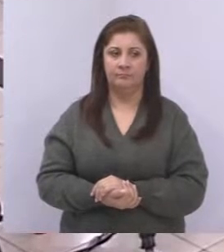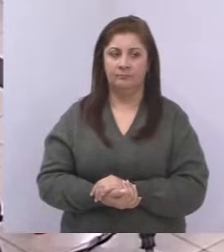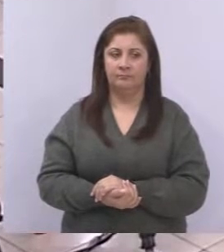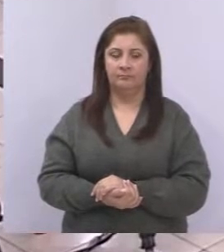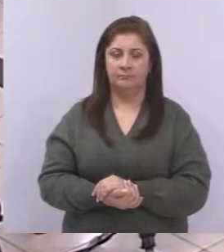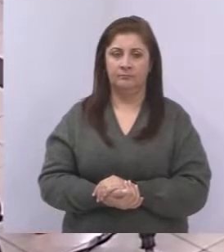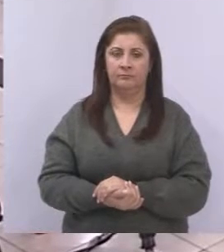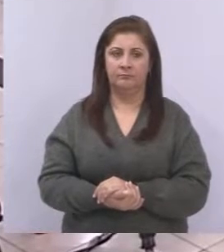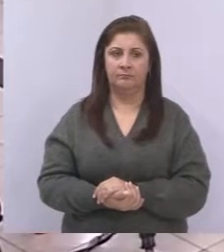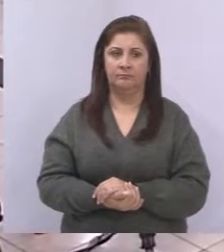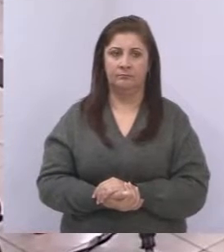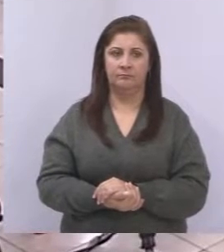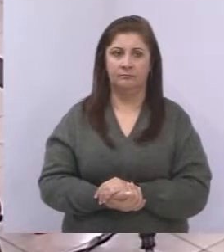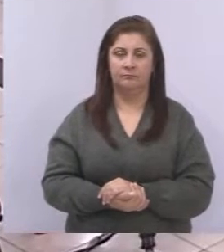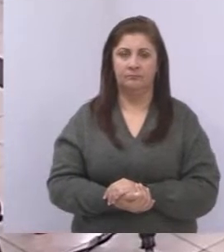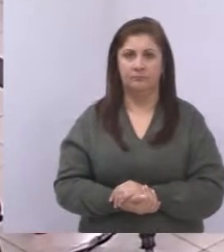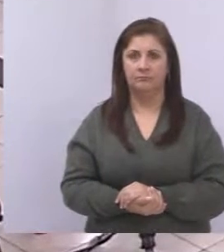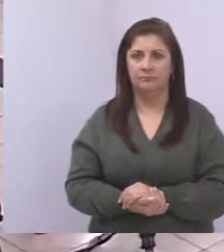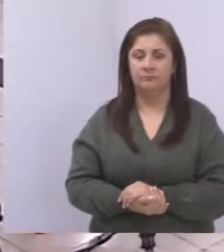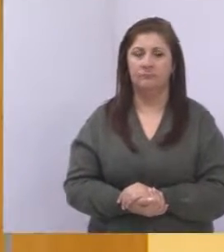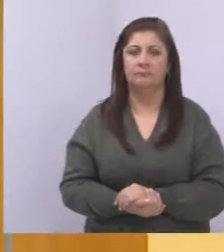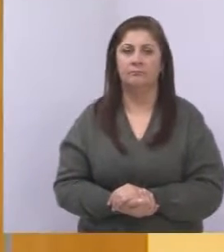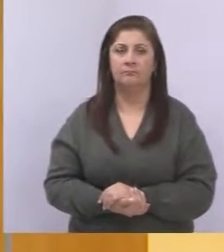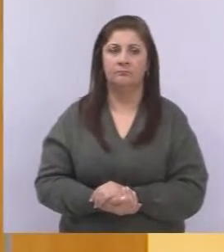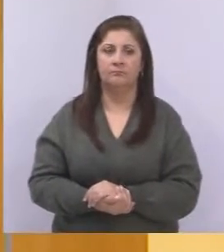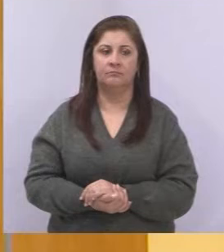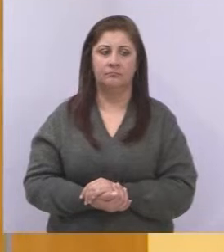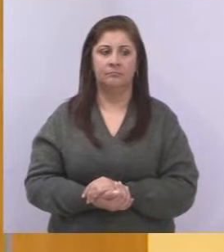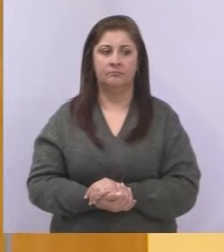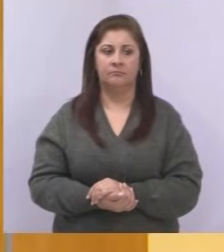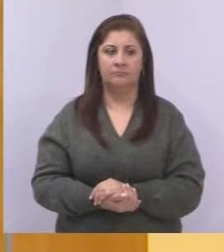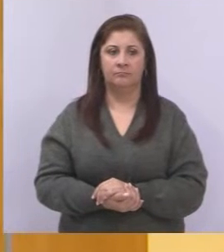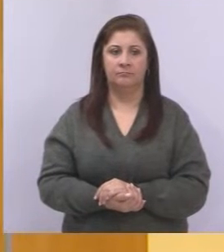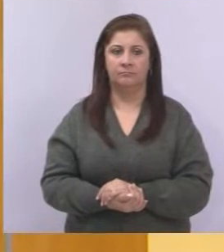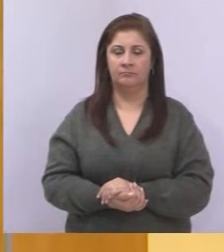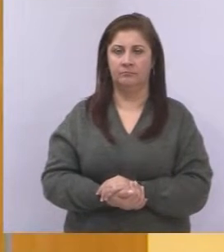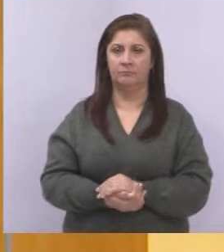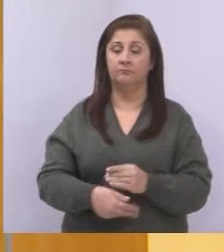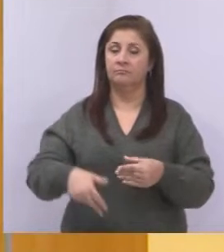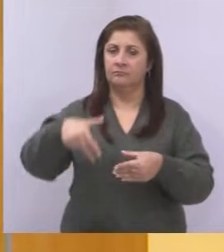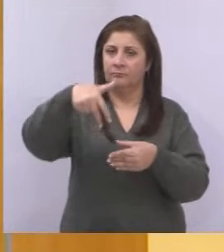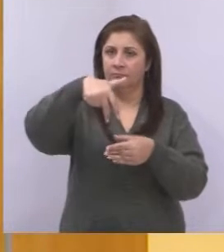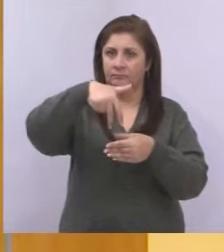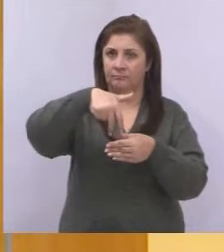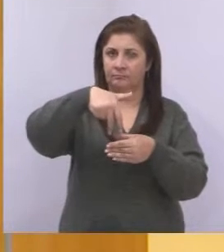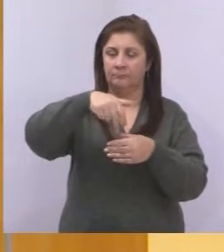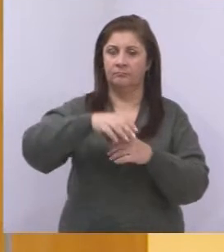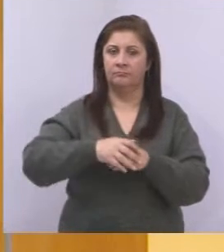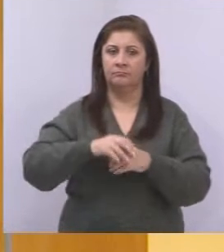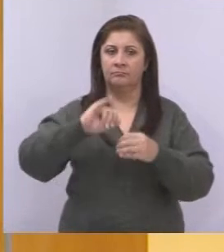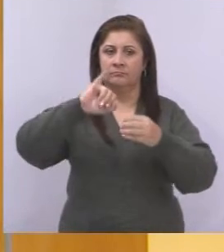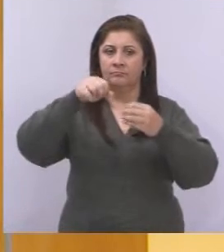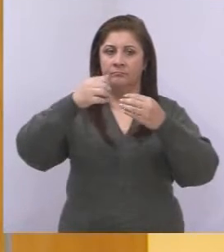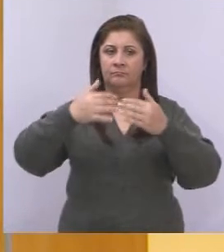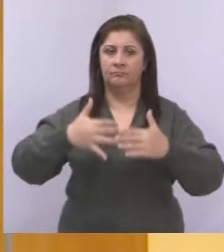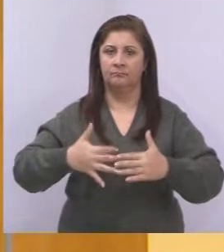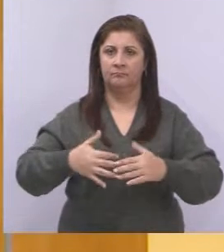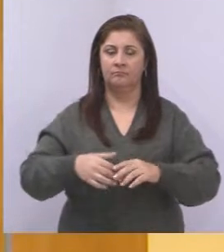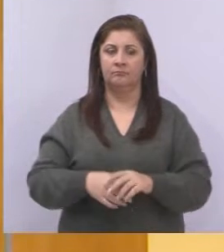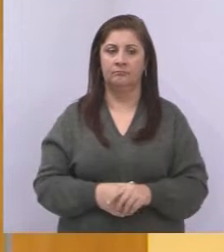Obrigado, obrigado. Paulinho, subi aqui para justificar aqui